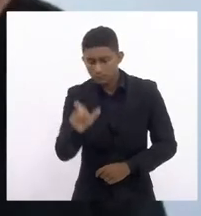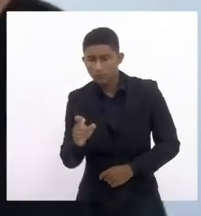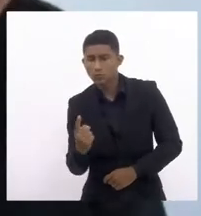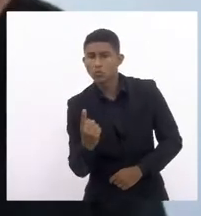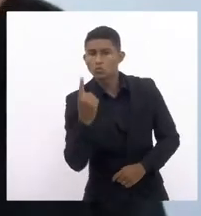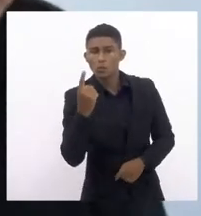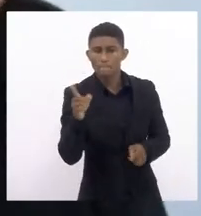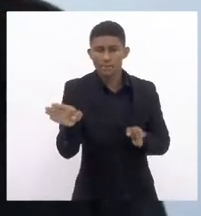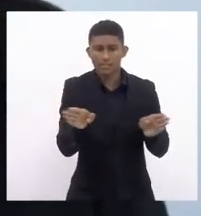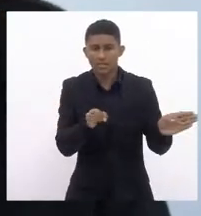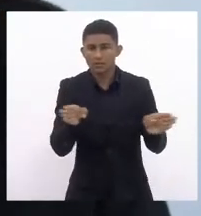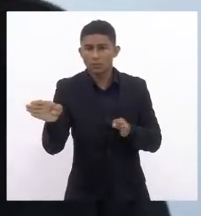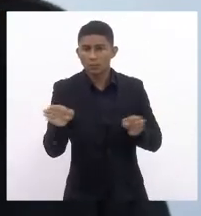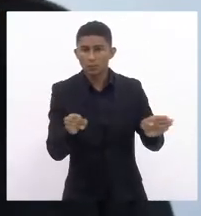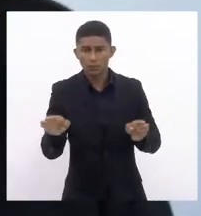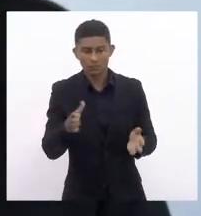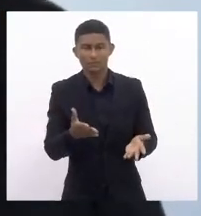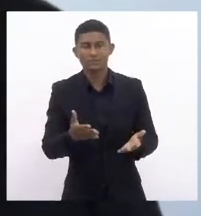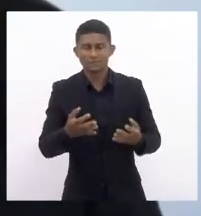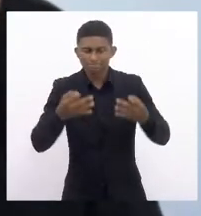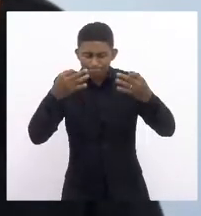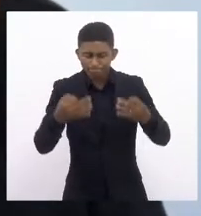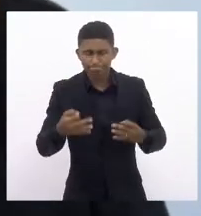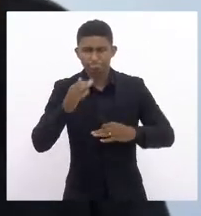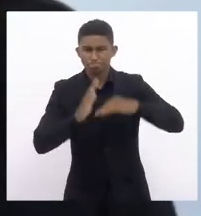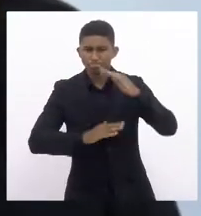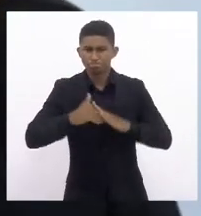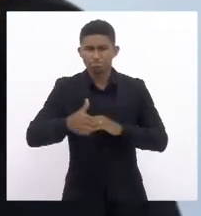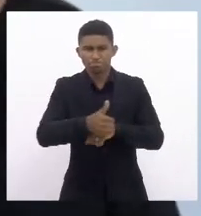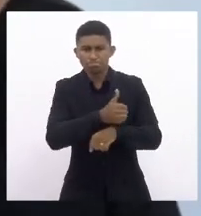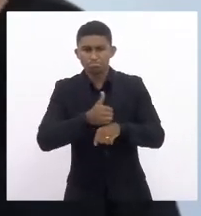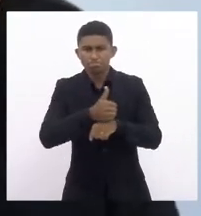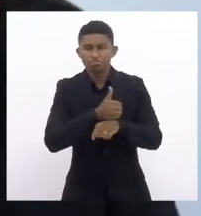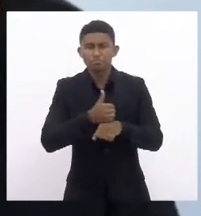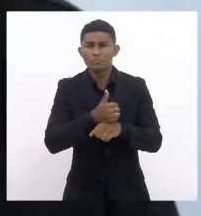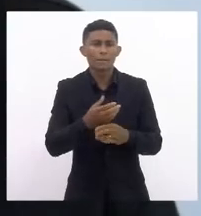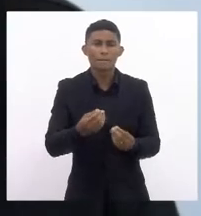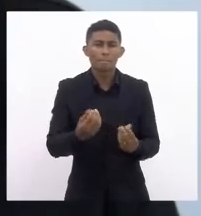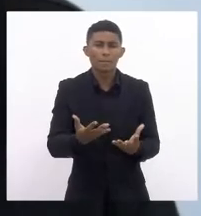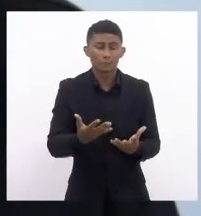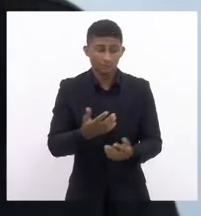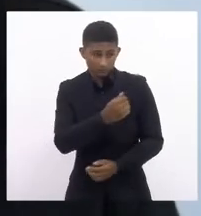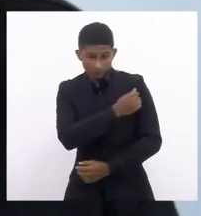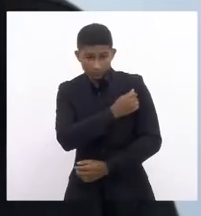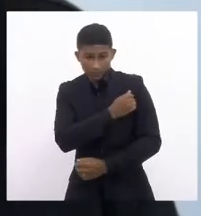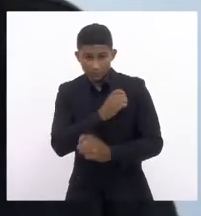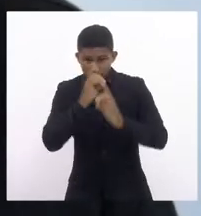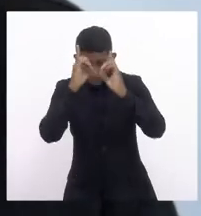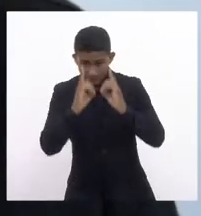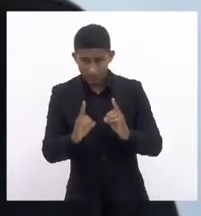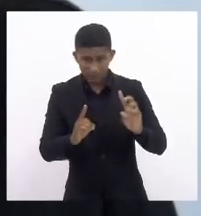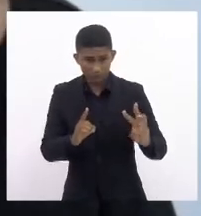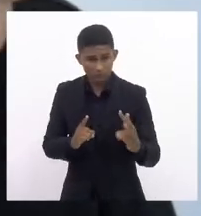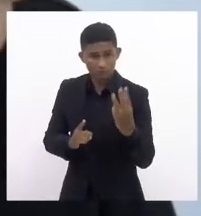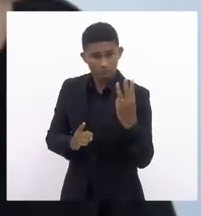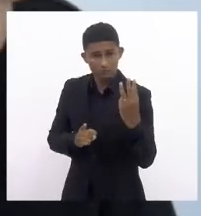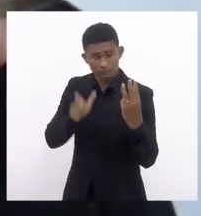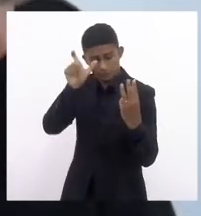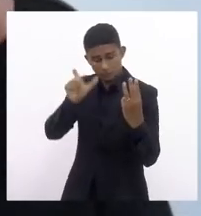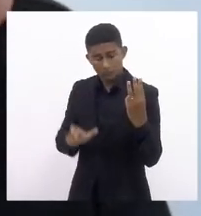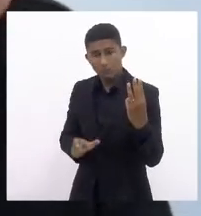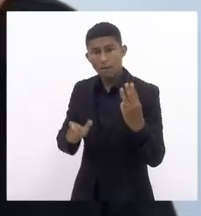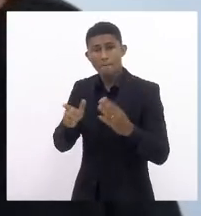atendimento educacional especializado para até 3 alunos com deficiência, está na lei